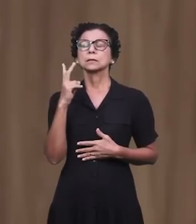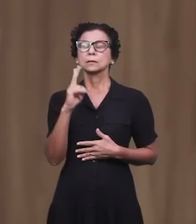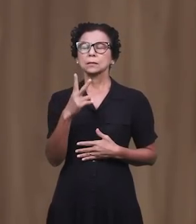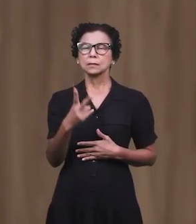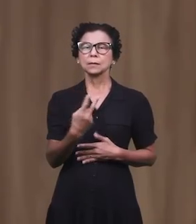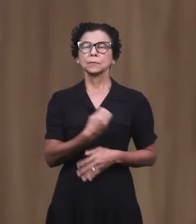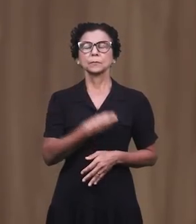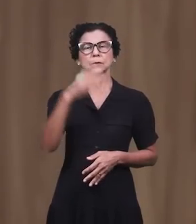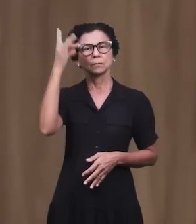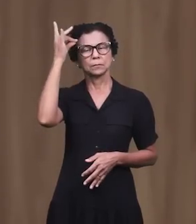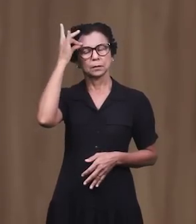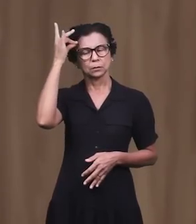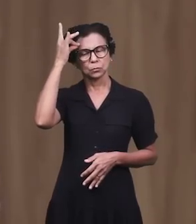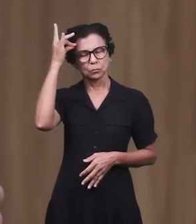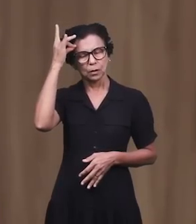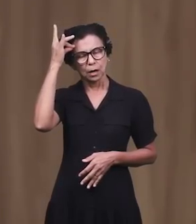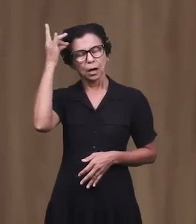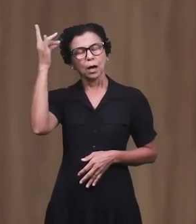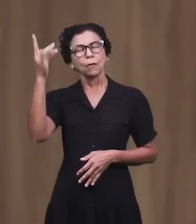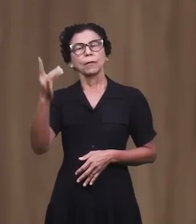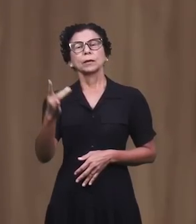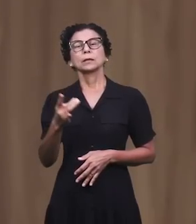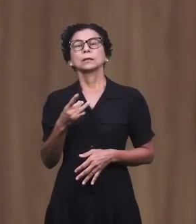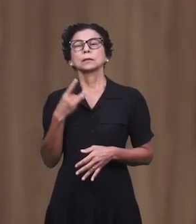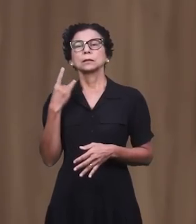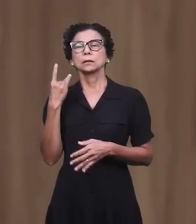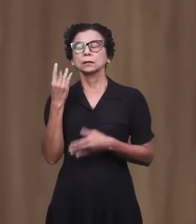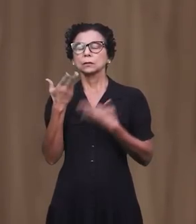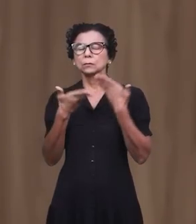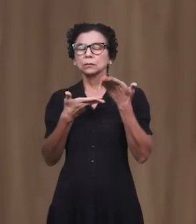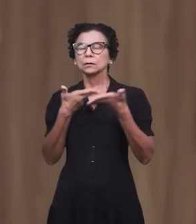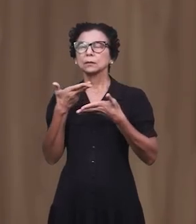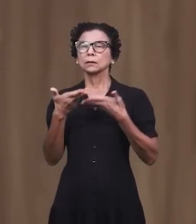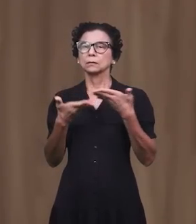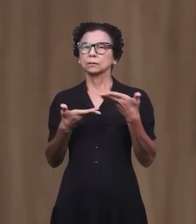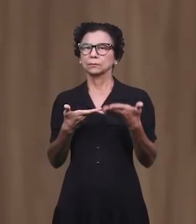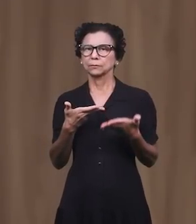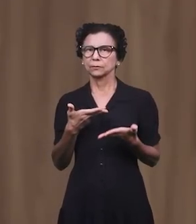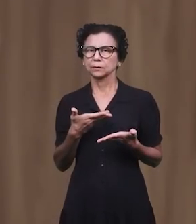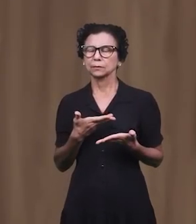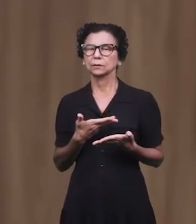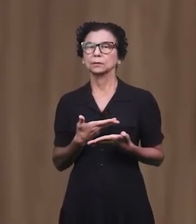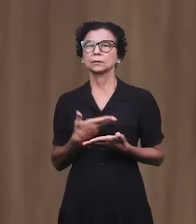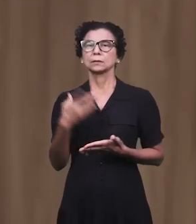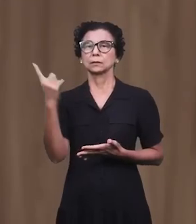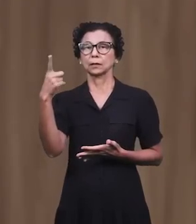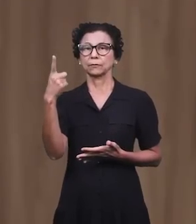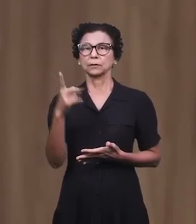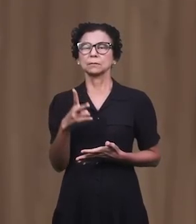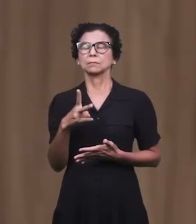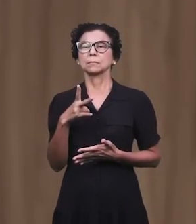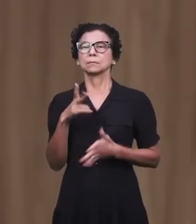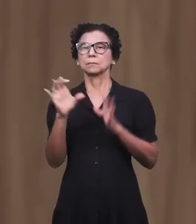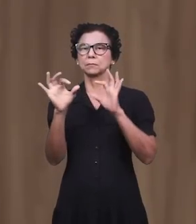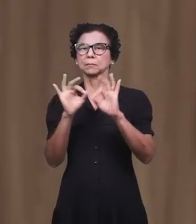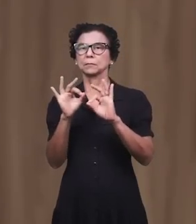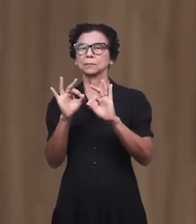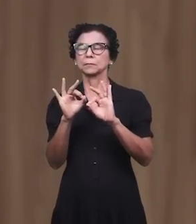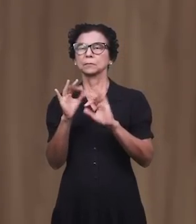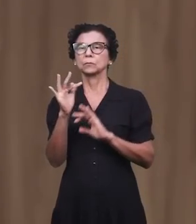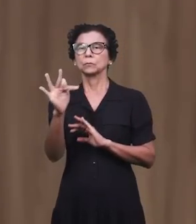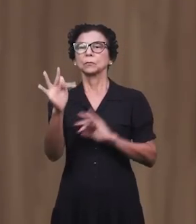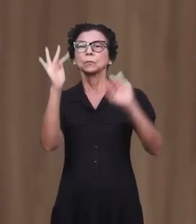experiências, aquela edificação, a sua vida, estava sendo preparado para ser rei. E